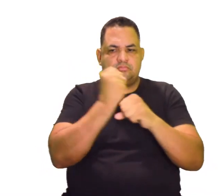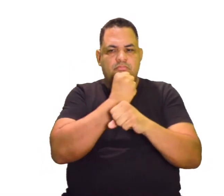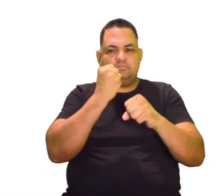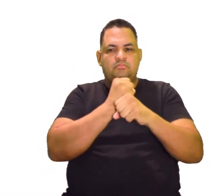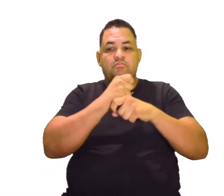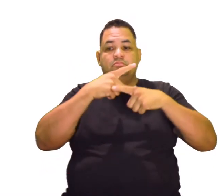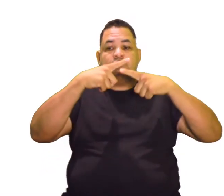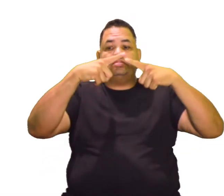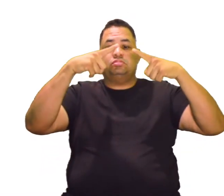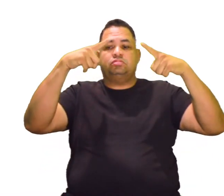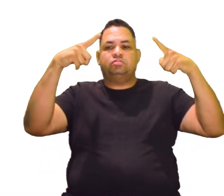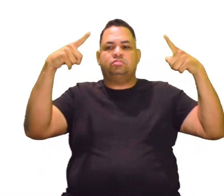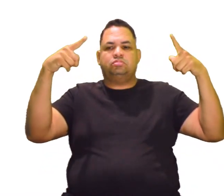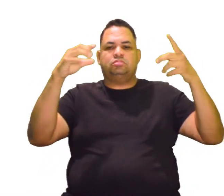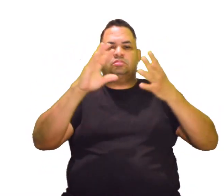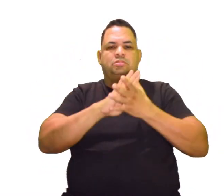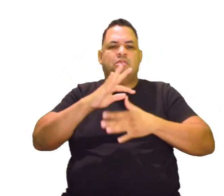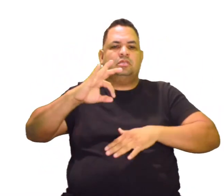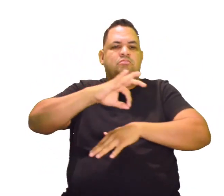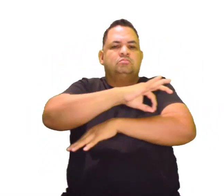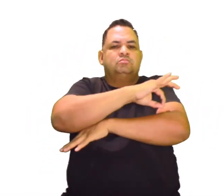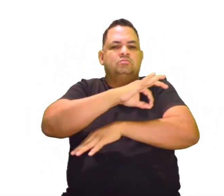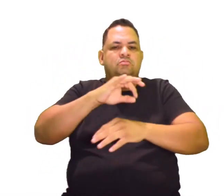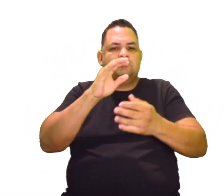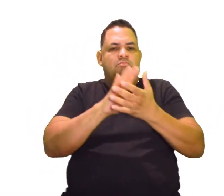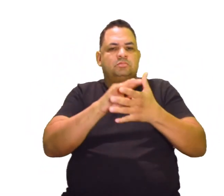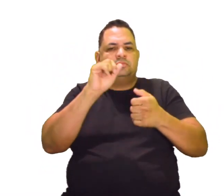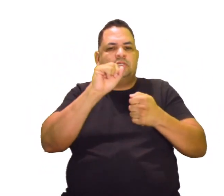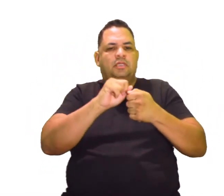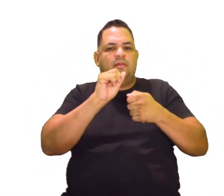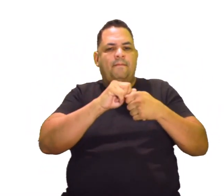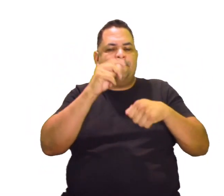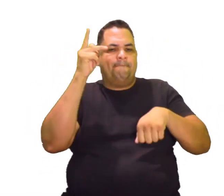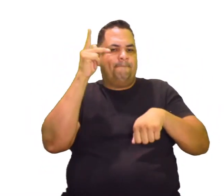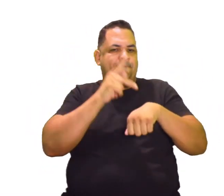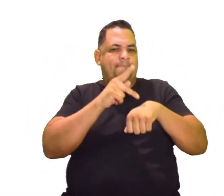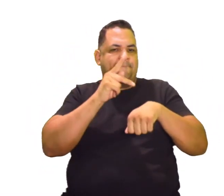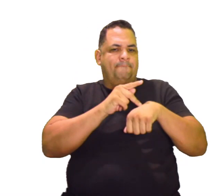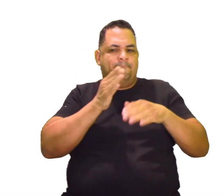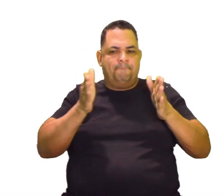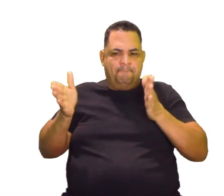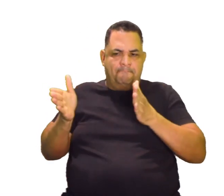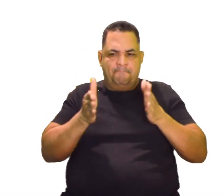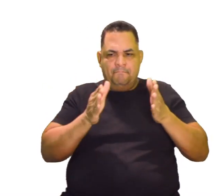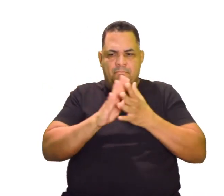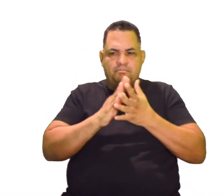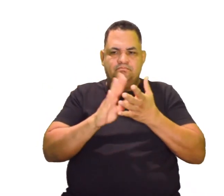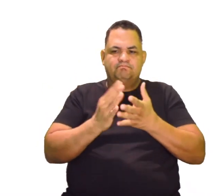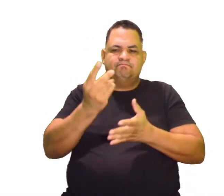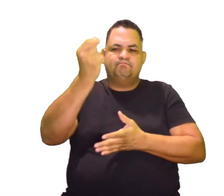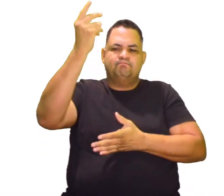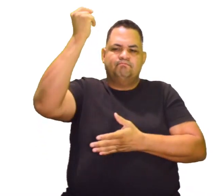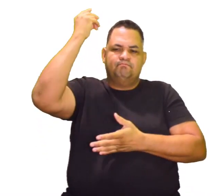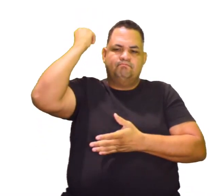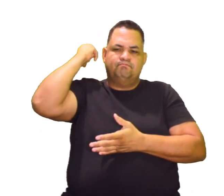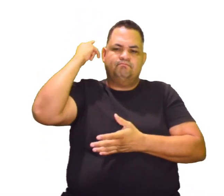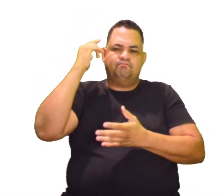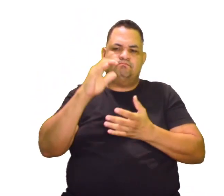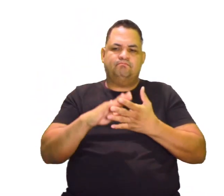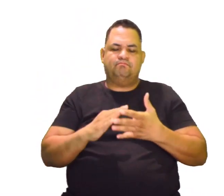grandiosas, arquitetadas em pedras. Um período tão distantes, né, que podemos dizer, sem uso